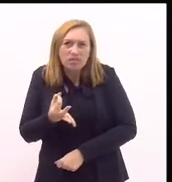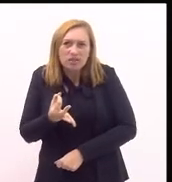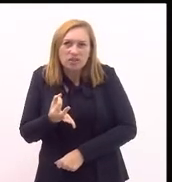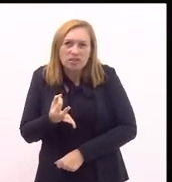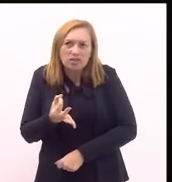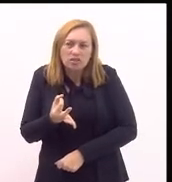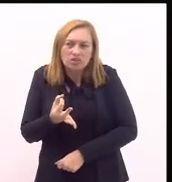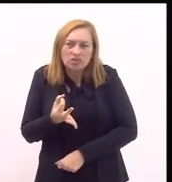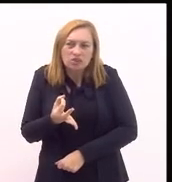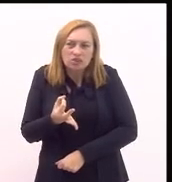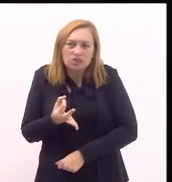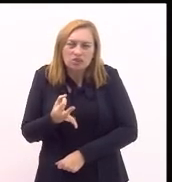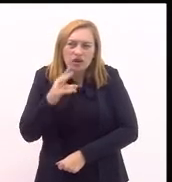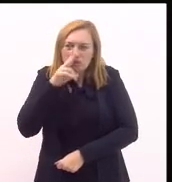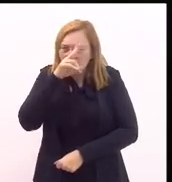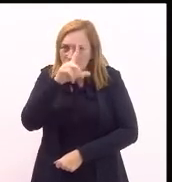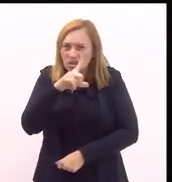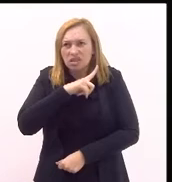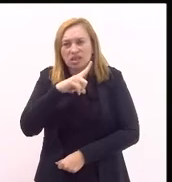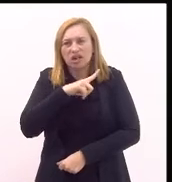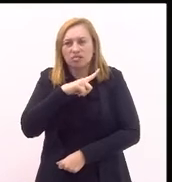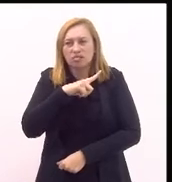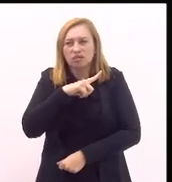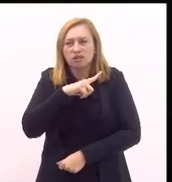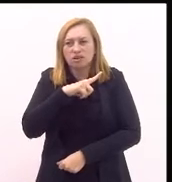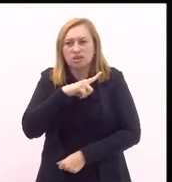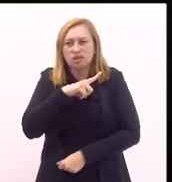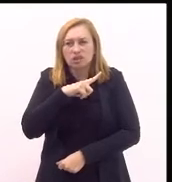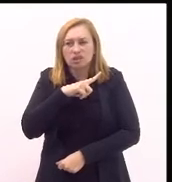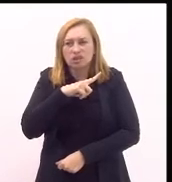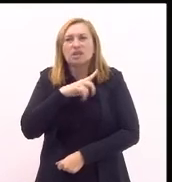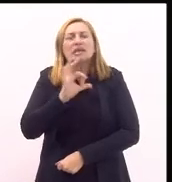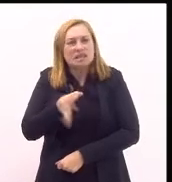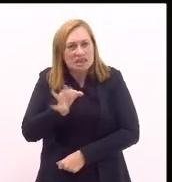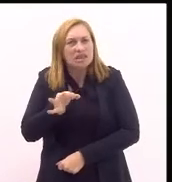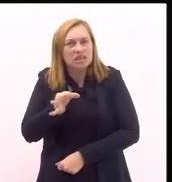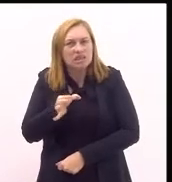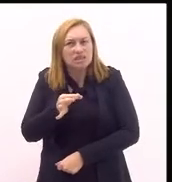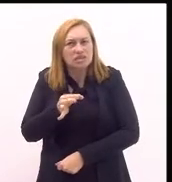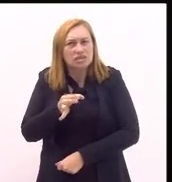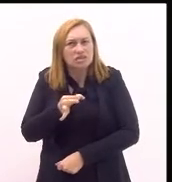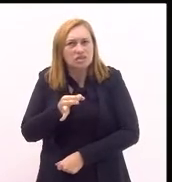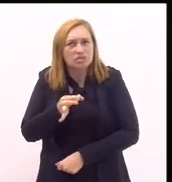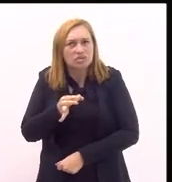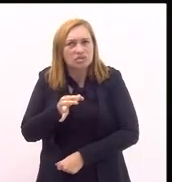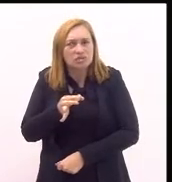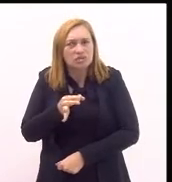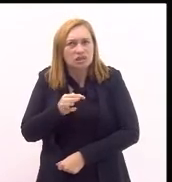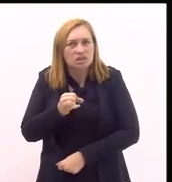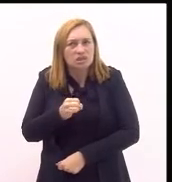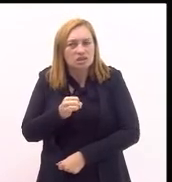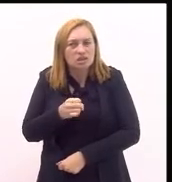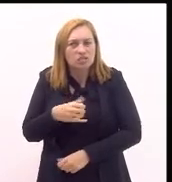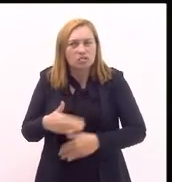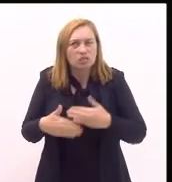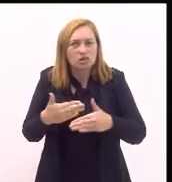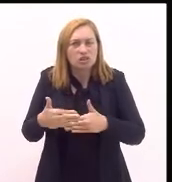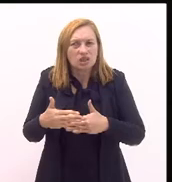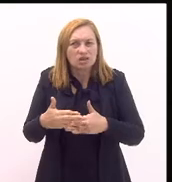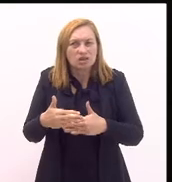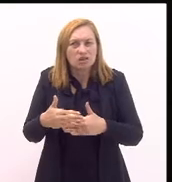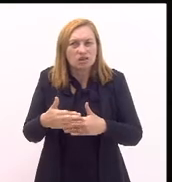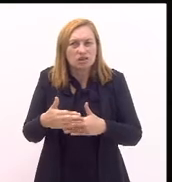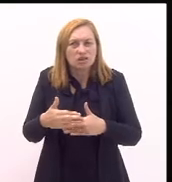a força que temos Com certeza se a um processo revolucionário